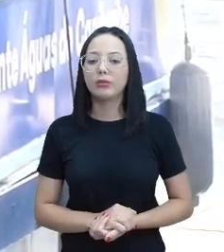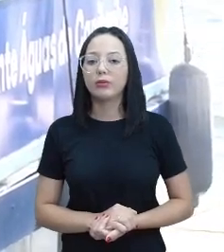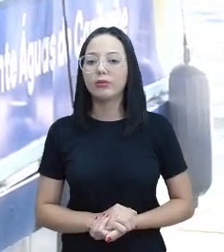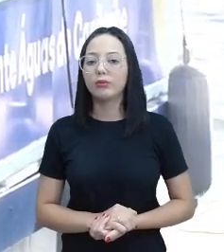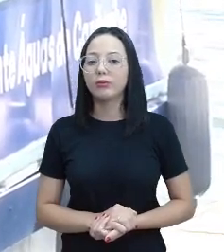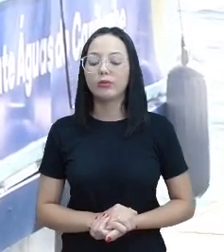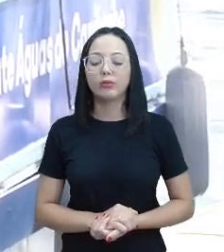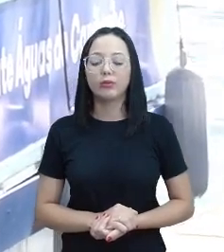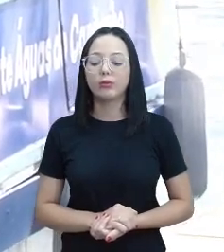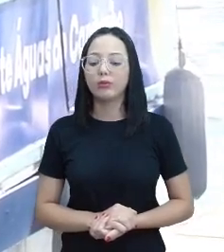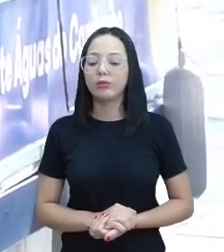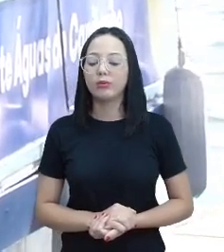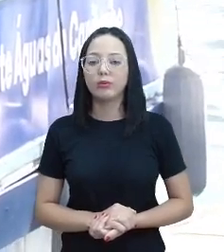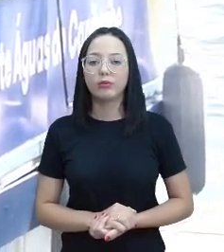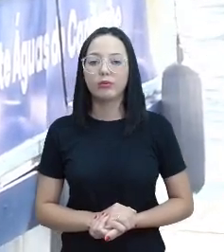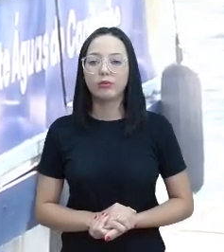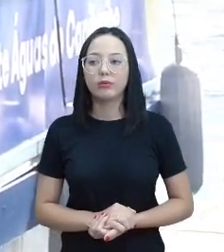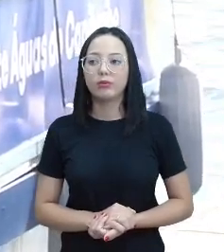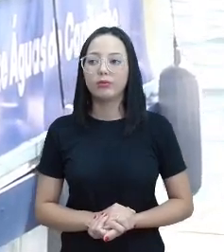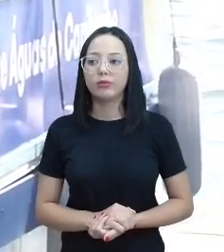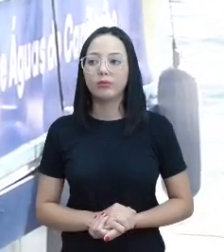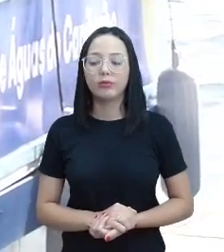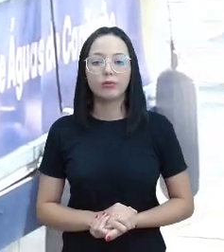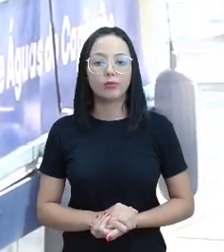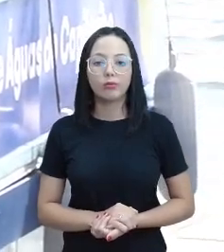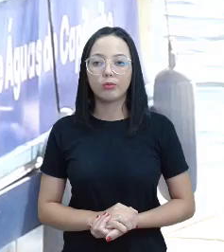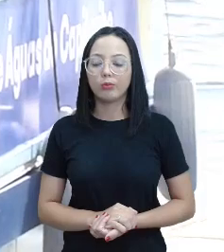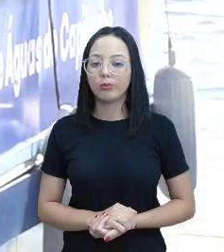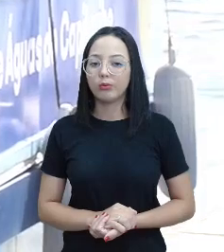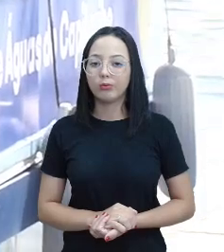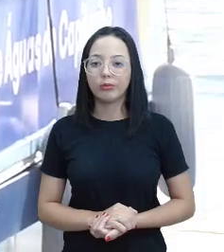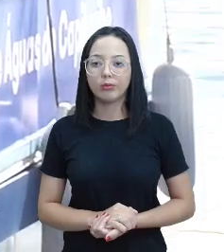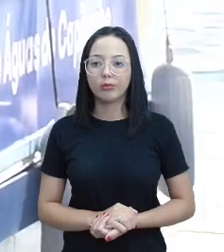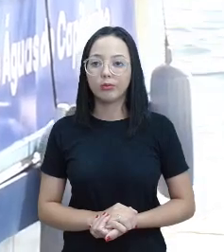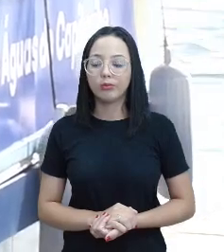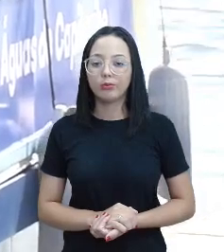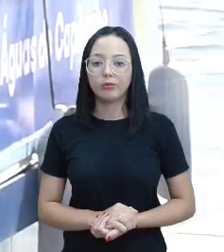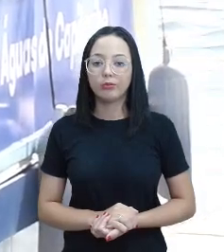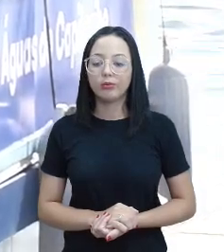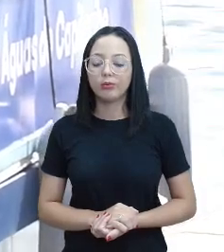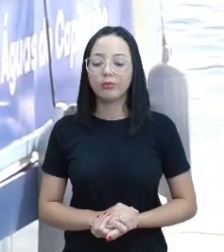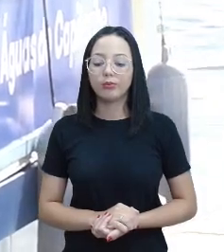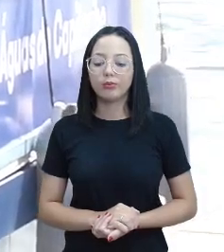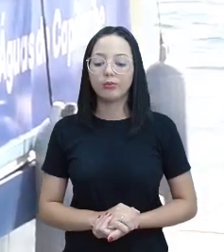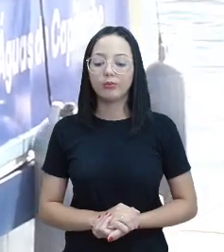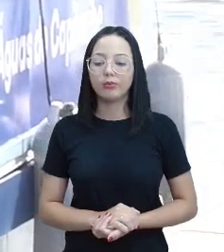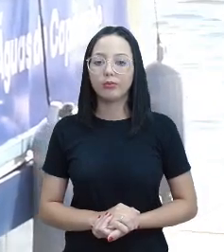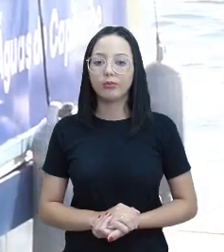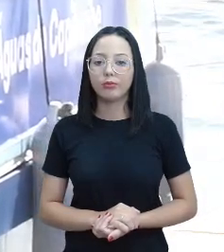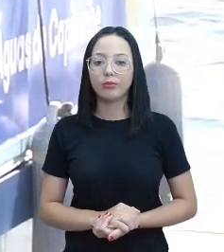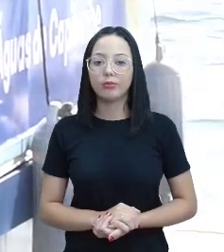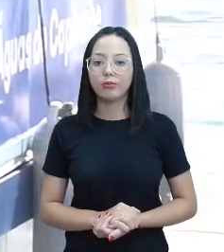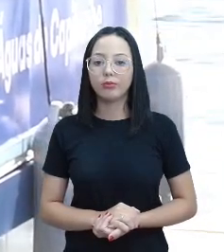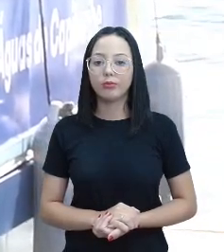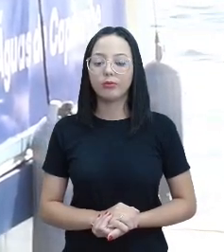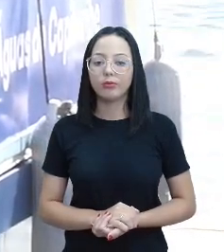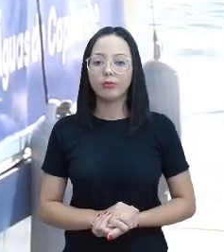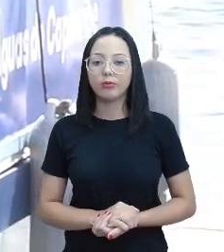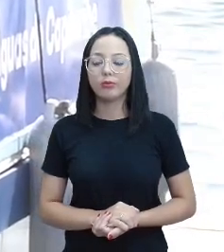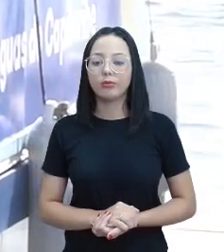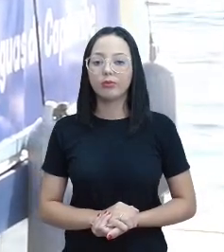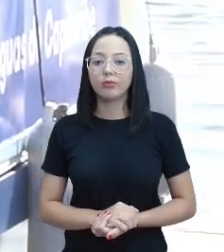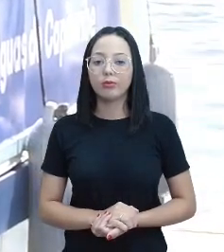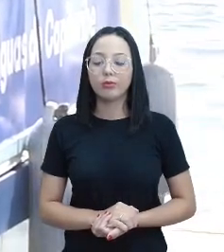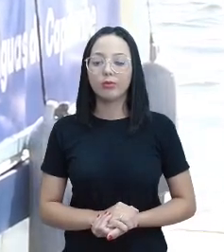tá? Nós iremos falar sobre uma temática chamada Semana Municipal do Lixo Zero. de 25 a 28, estaremos vivenciando essa